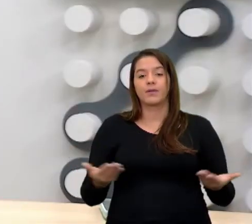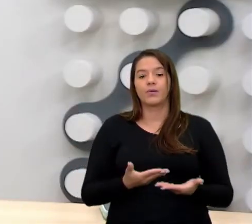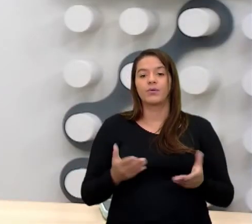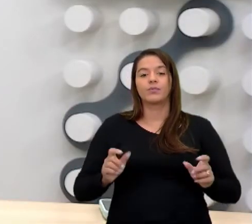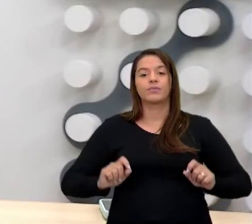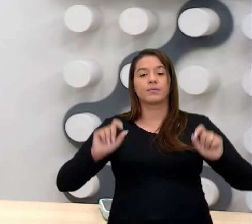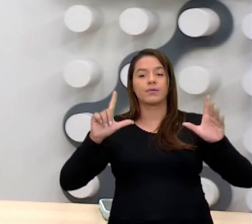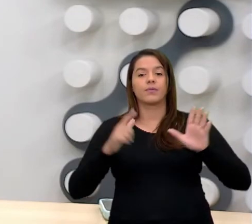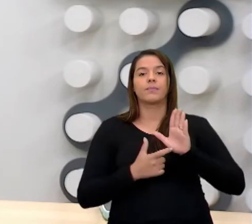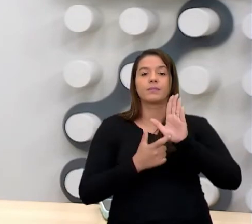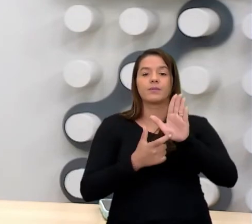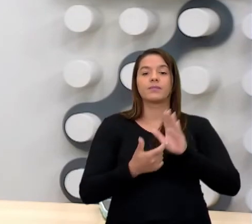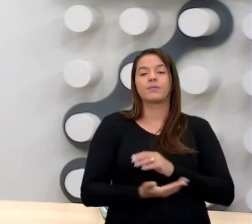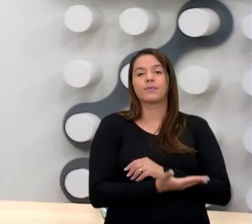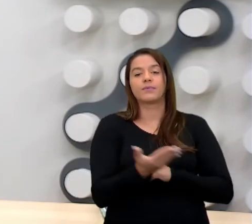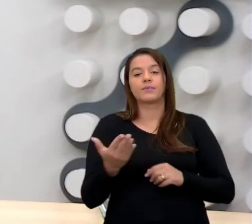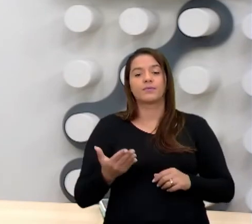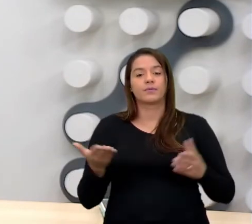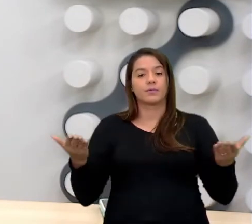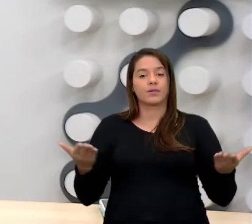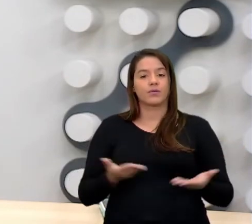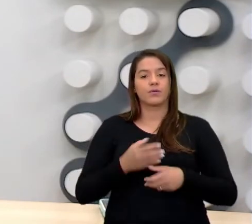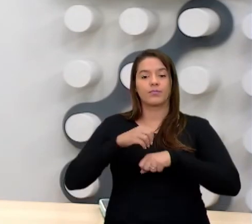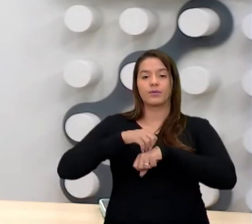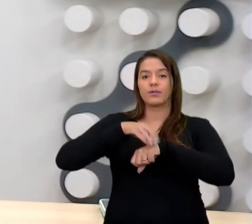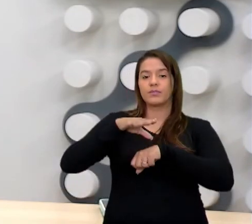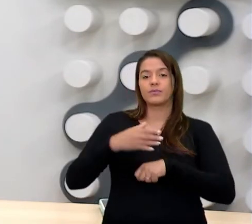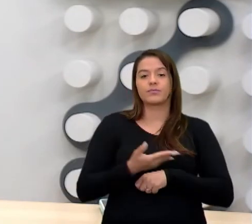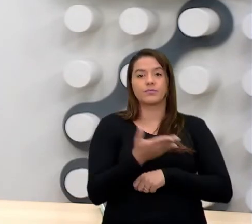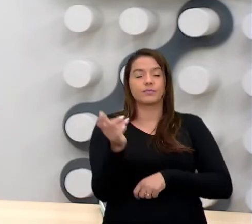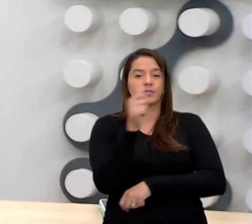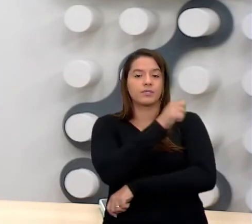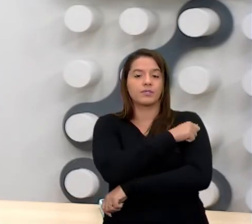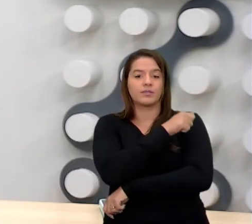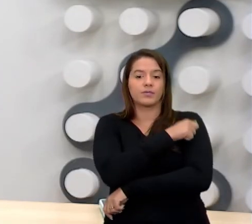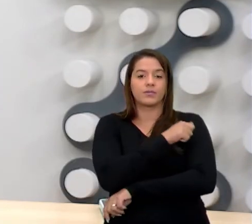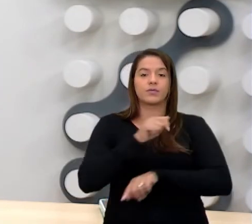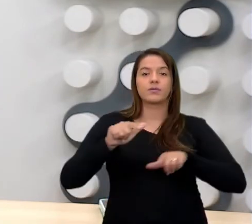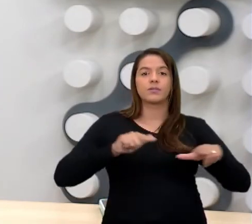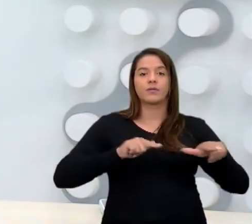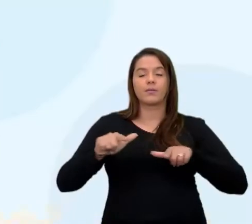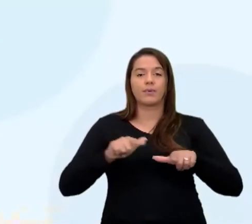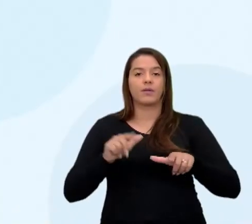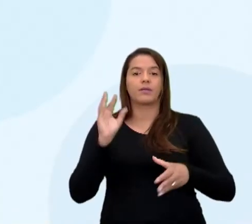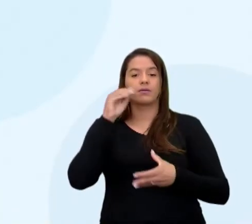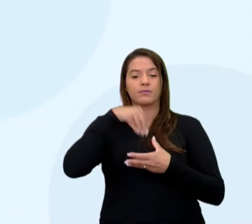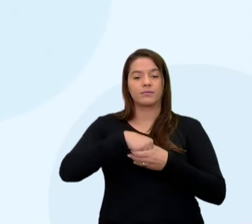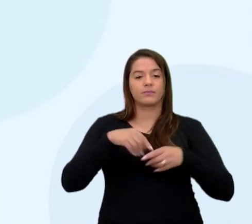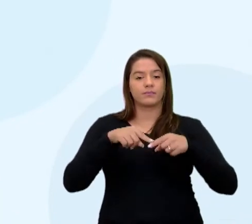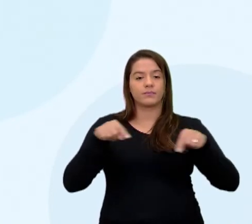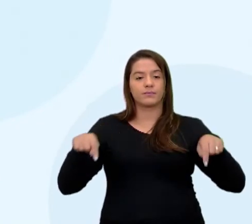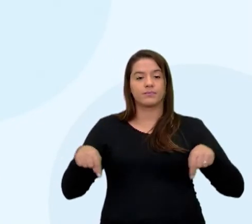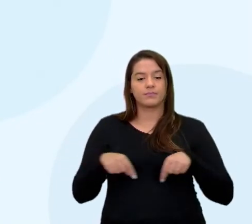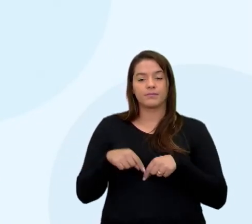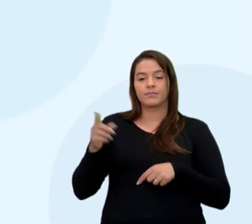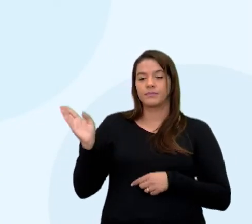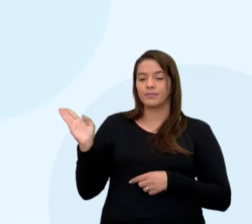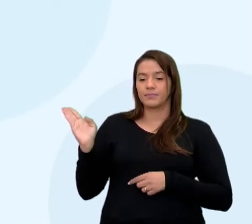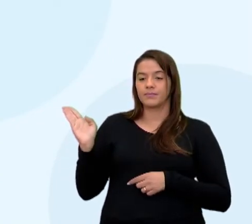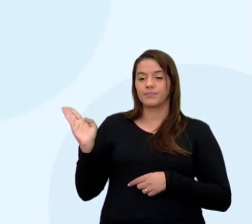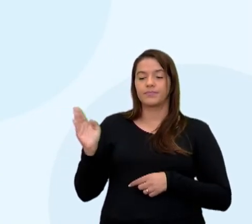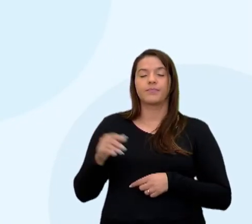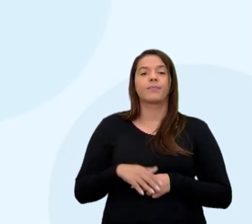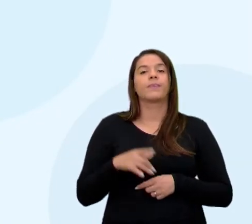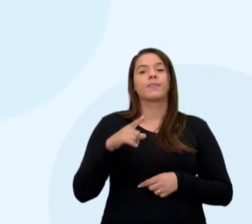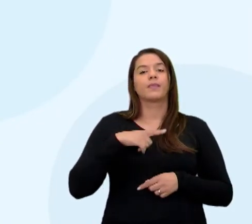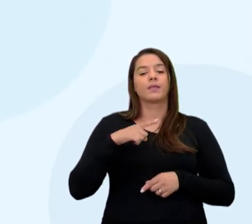que apresentar. Agora eu vou dar uma sugestão aí para os alunos trabalharem, né? Tá aí na tela para vocês. Nós temos aí